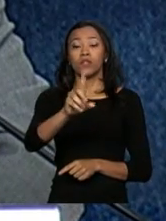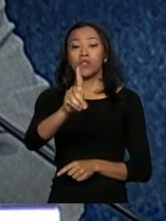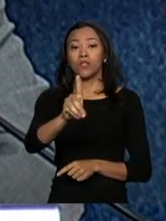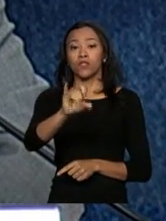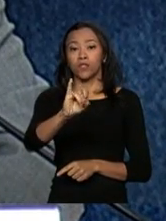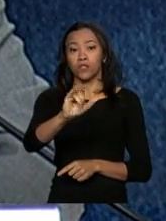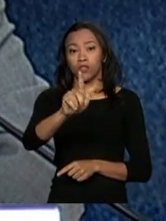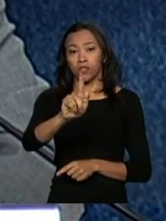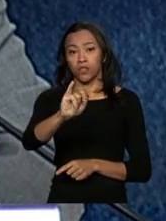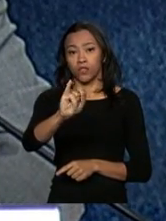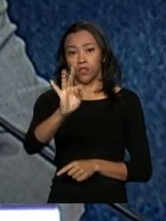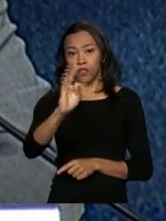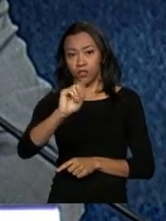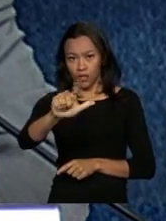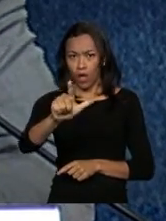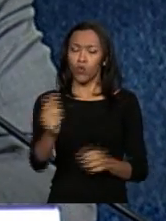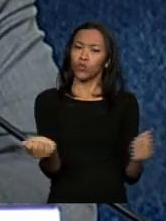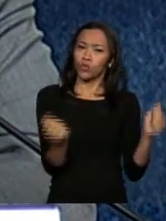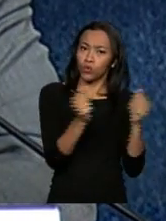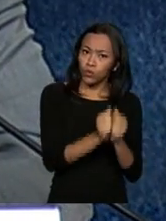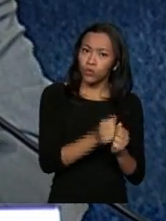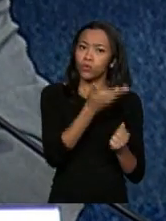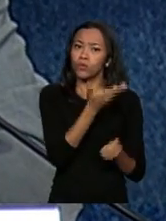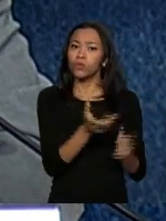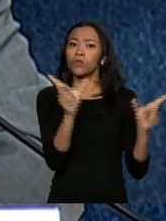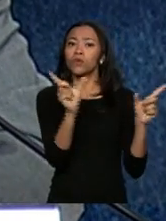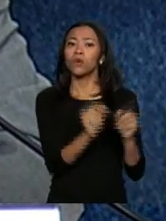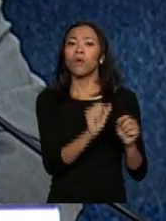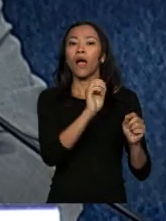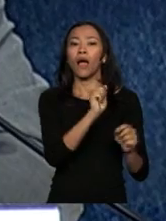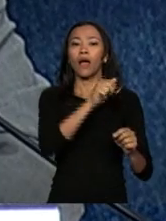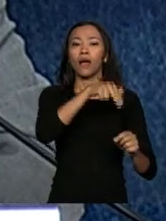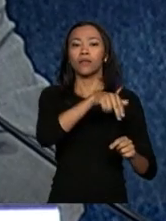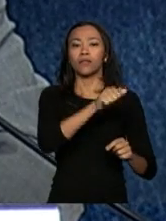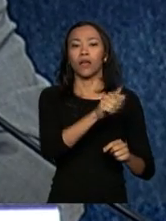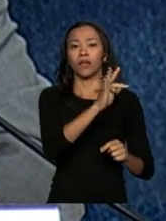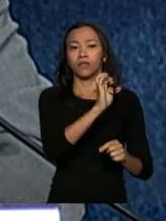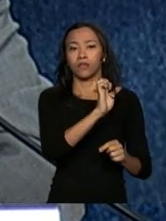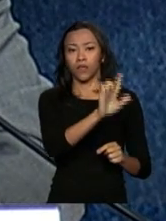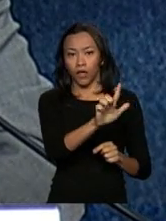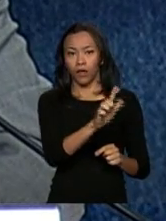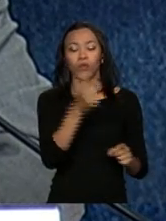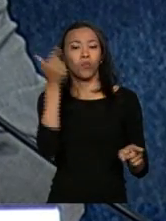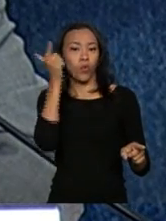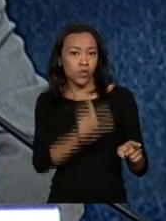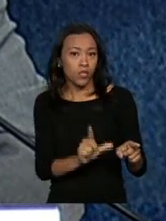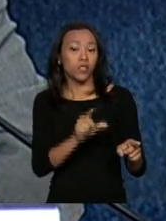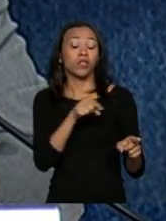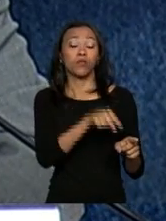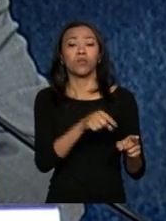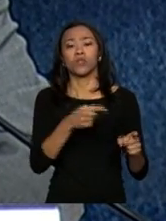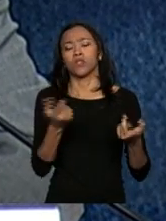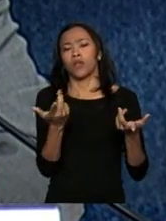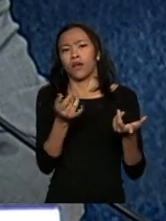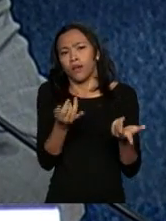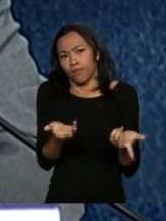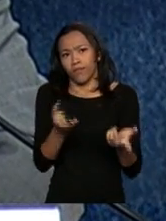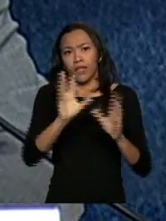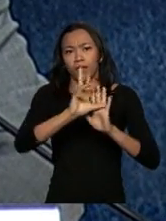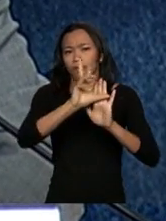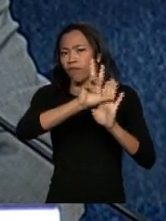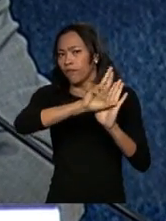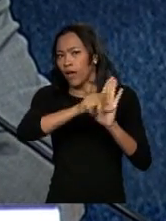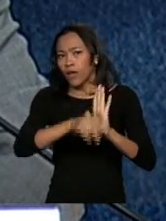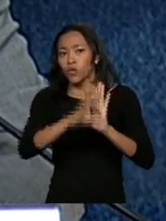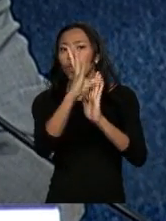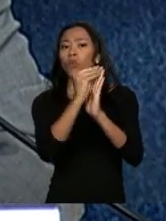Natel a gente tá colocando né a transição da da TV digital do do do analógico pro digital o jinga os conteúdos interativos paraa televisão ganha